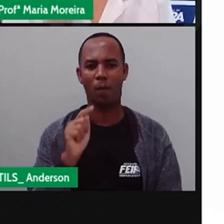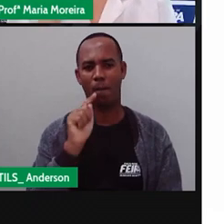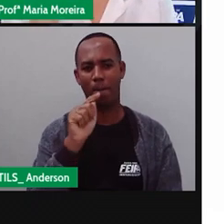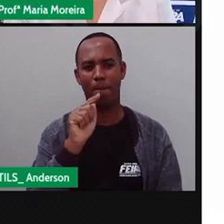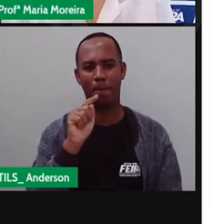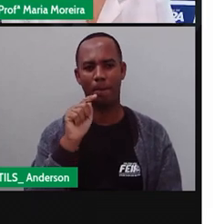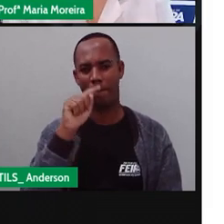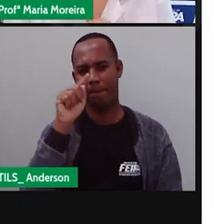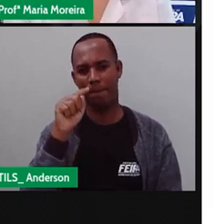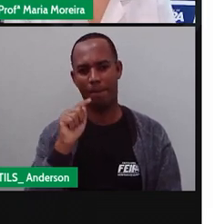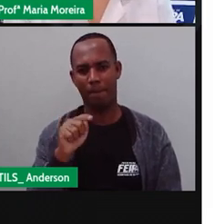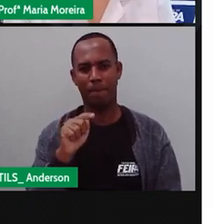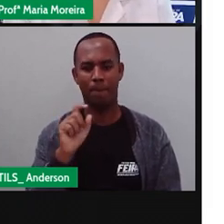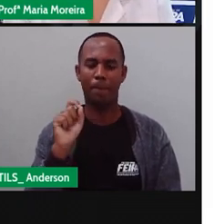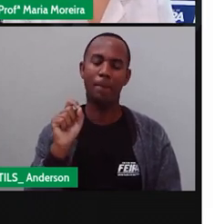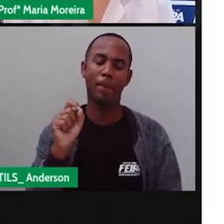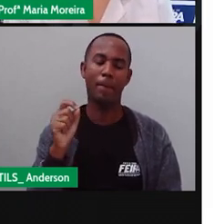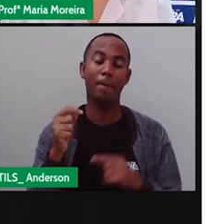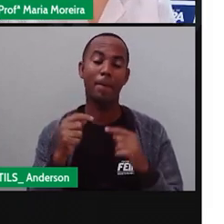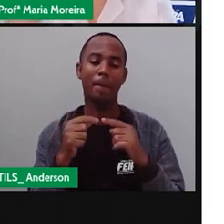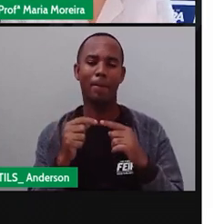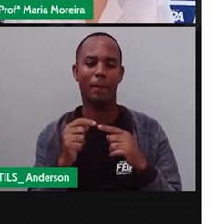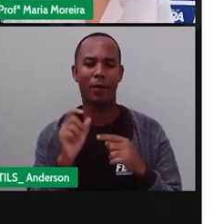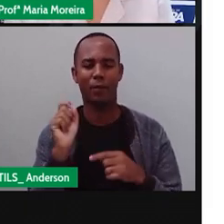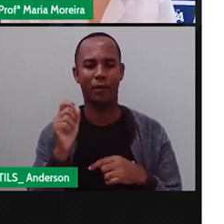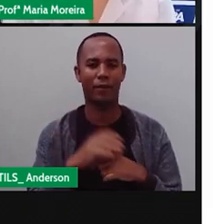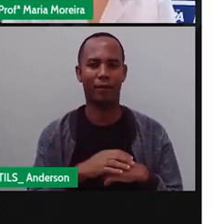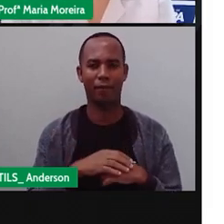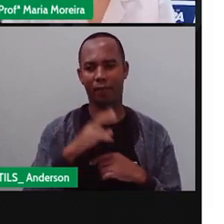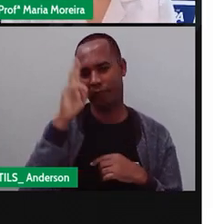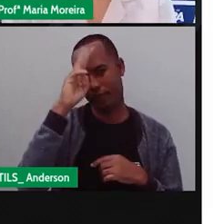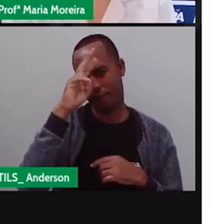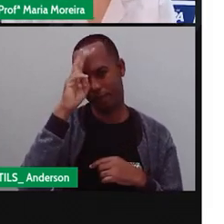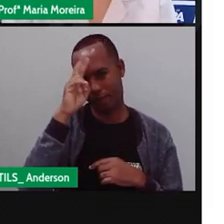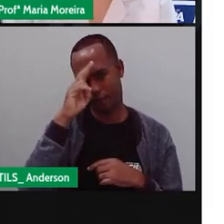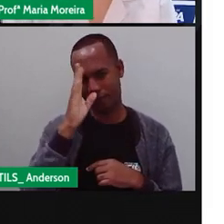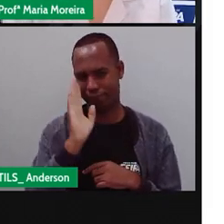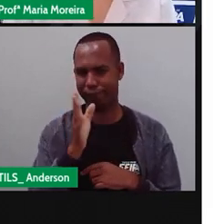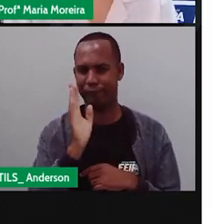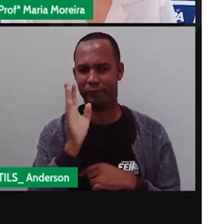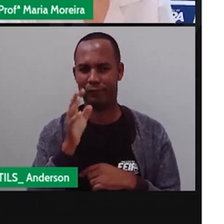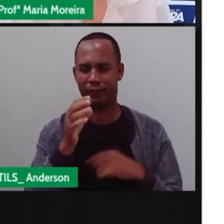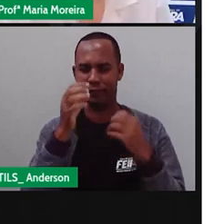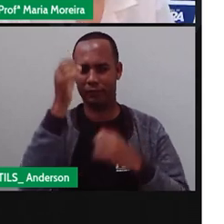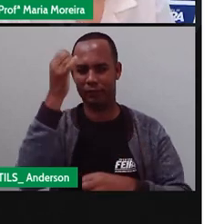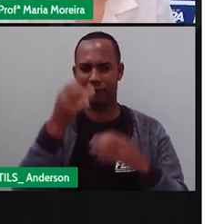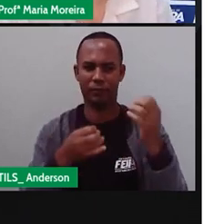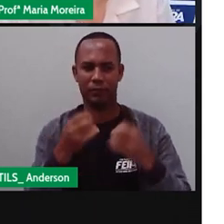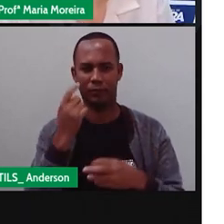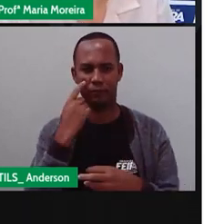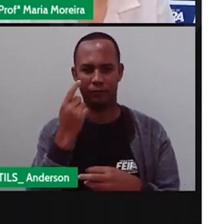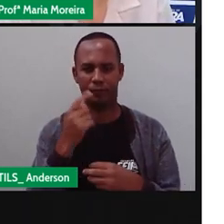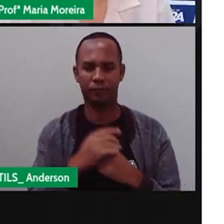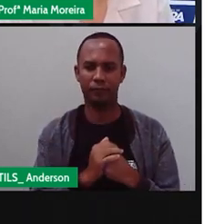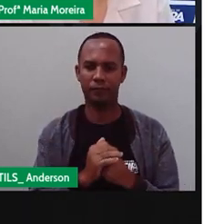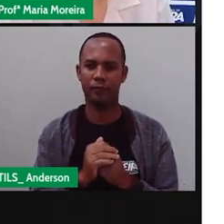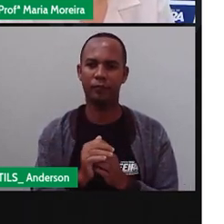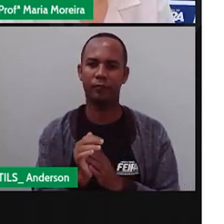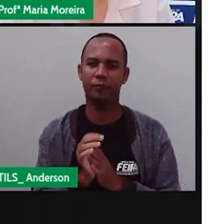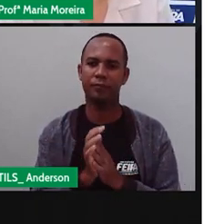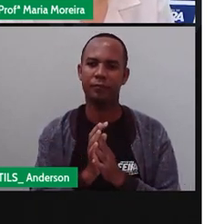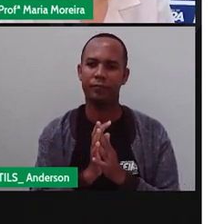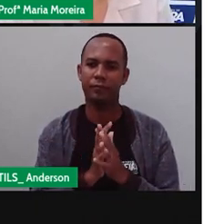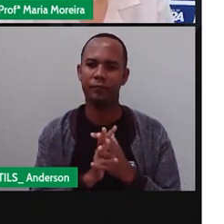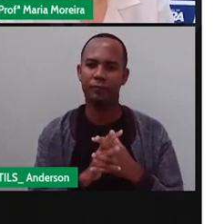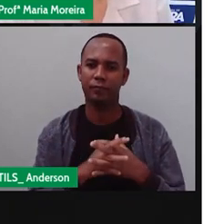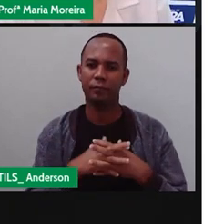uma retomada rapidinho, que é para vocês relembrarem, mas esse conteúdo a gente já viu, não já? Retomada aí só para vocês